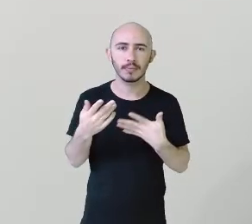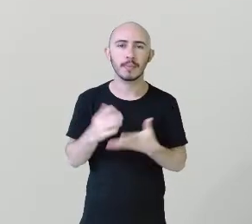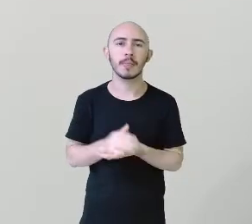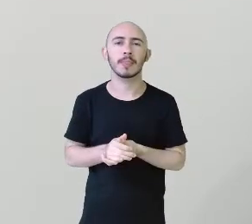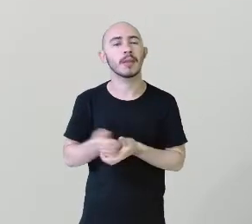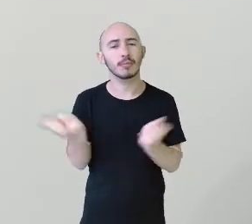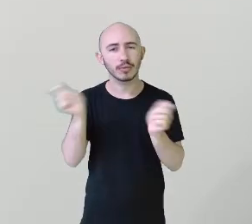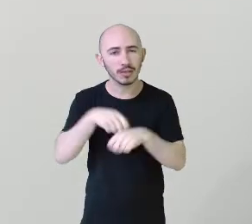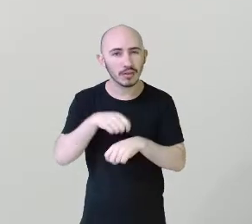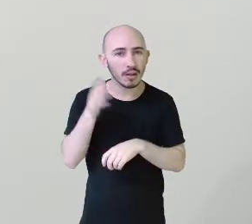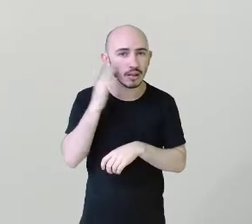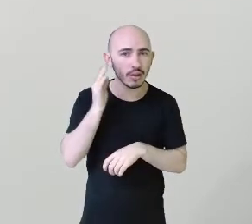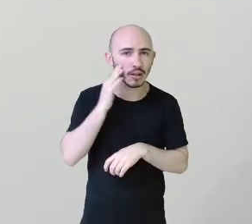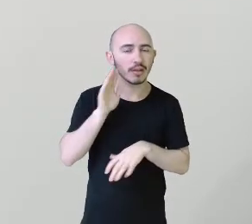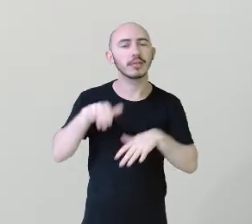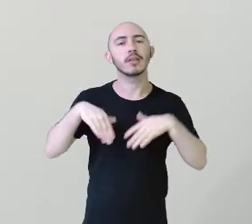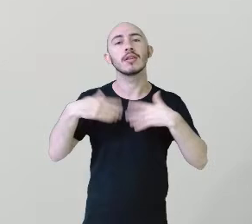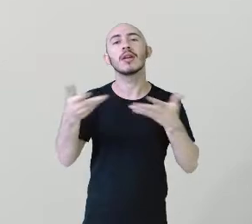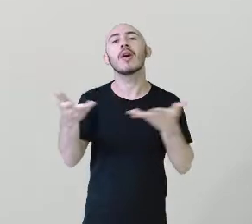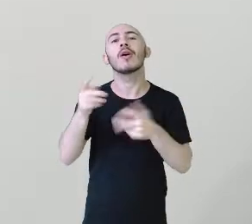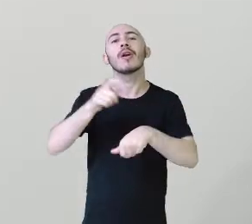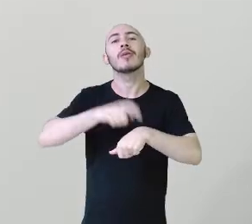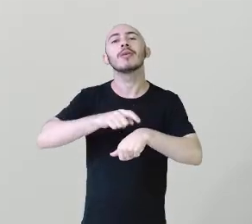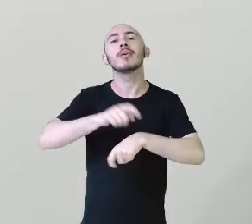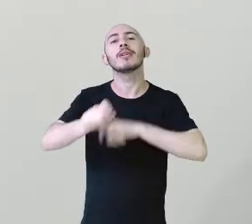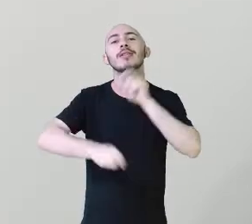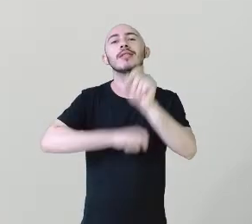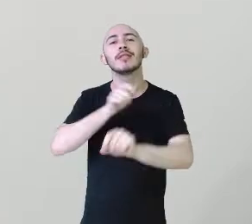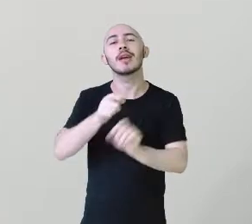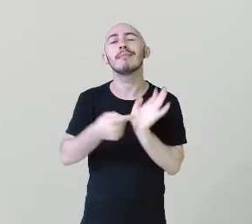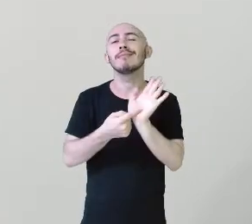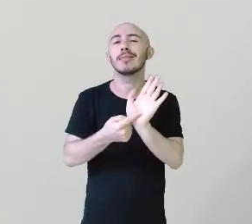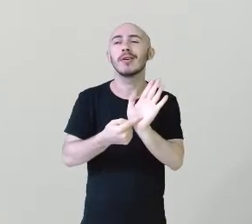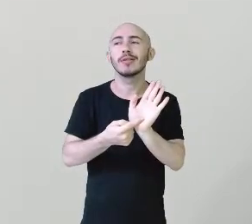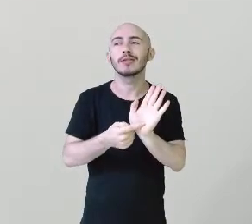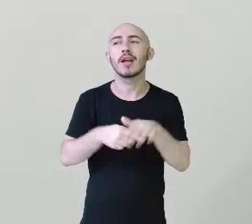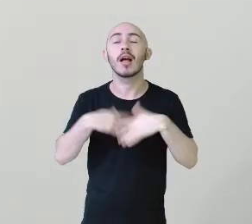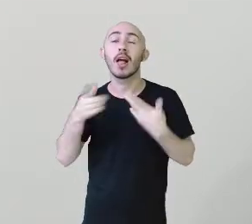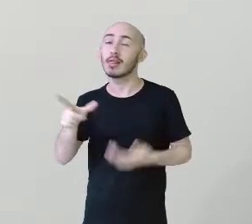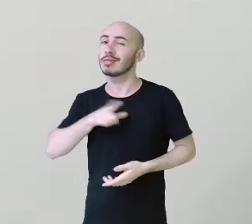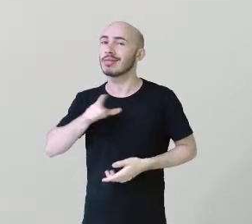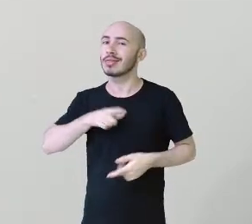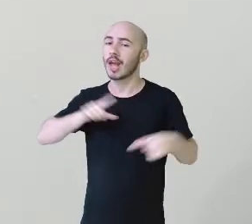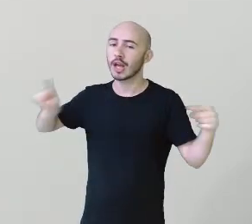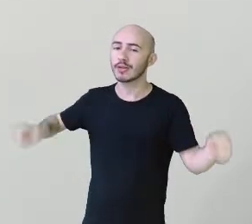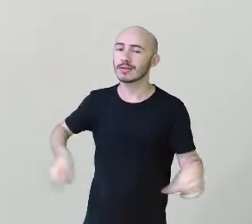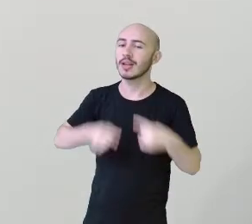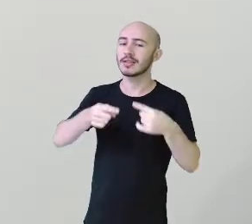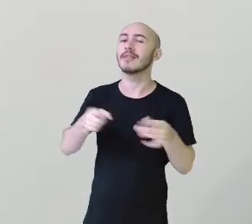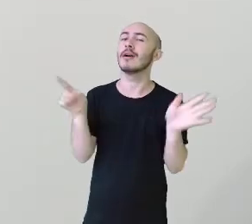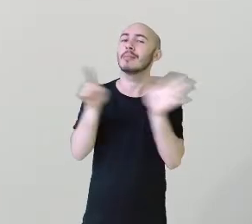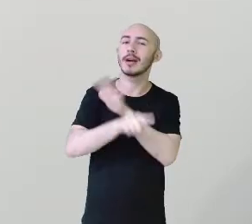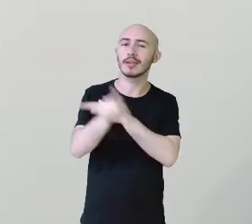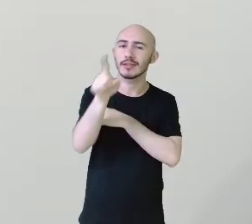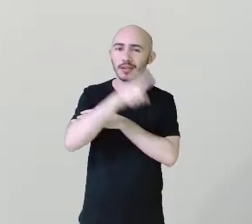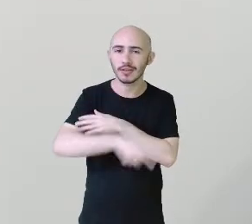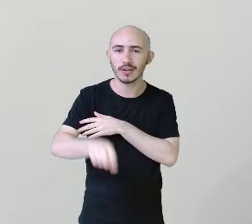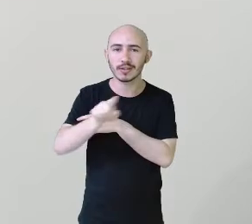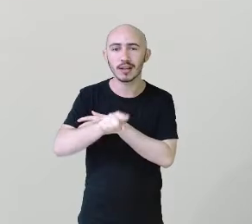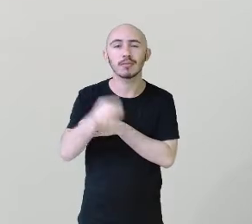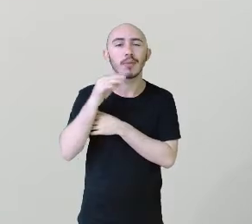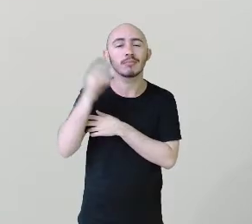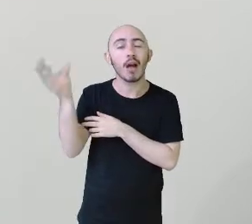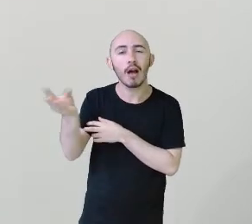entender direitinho? Então, vamos lá para aquele momento que eu sempre trago para vocês, um desafio, uma questão para a gente fixar o